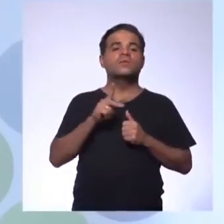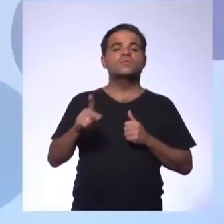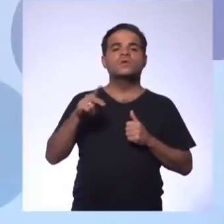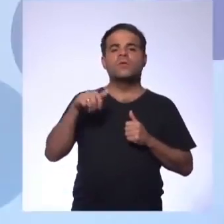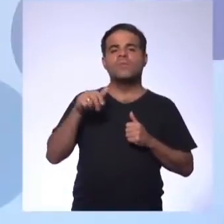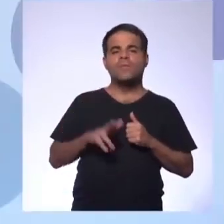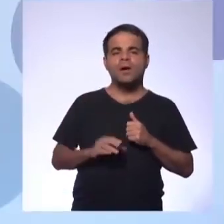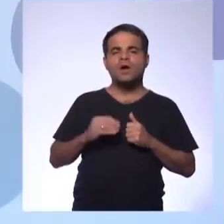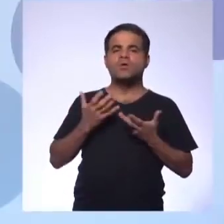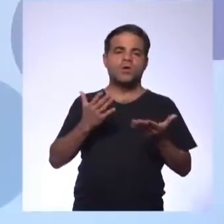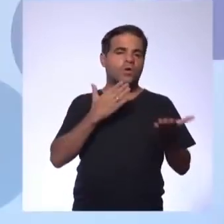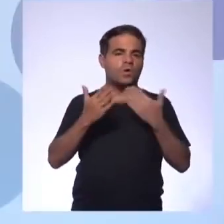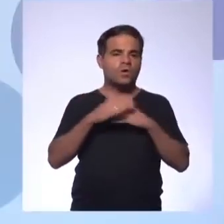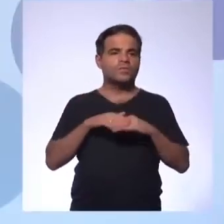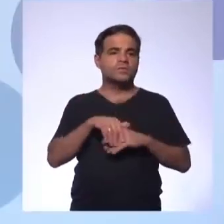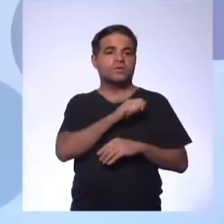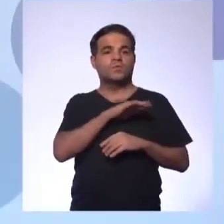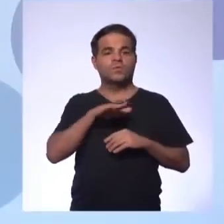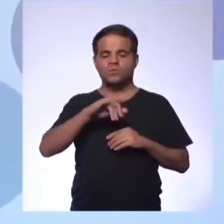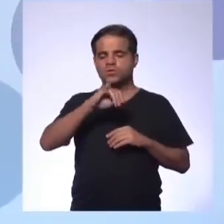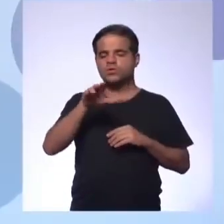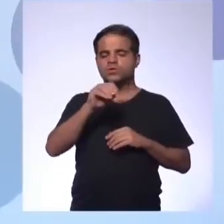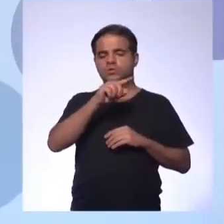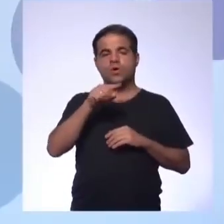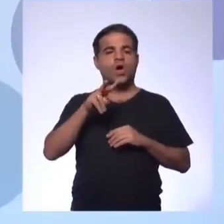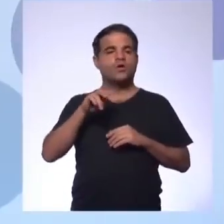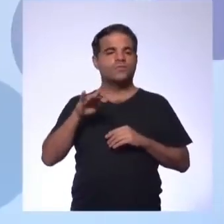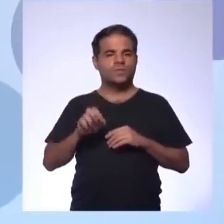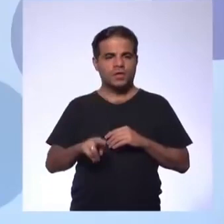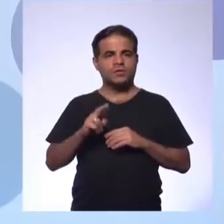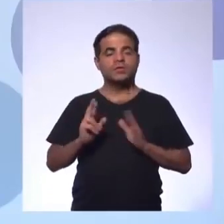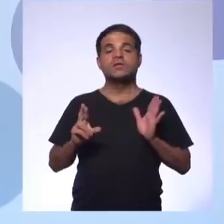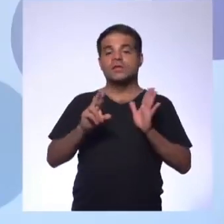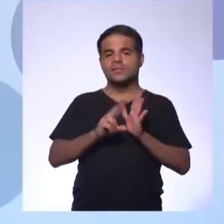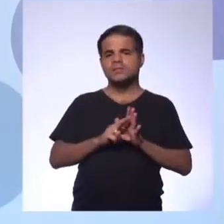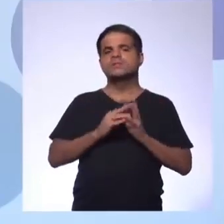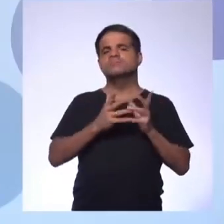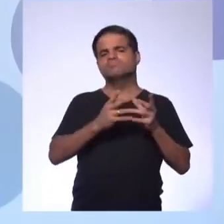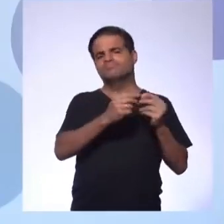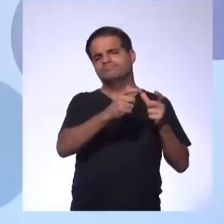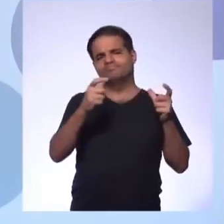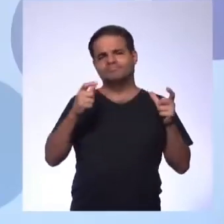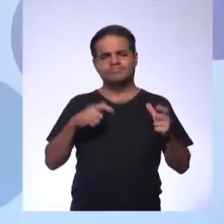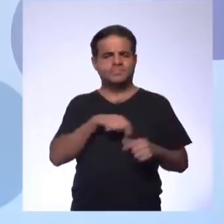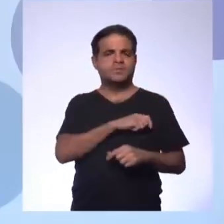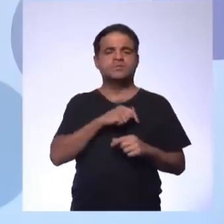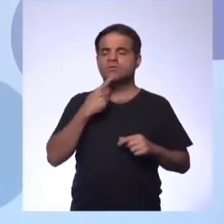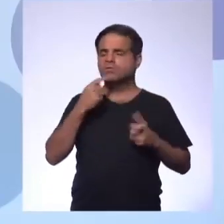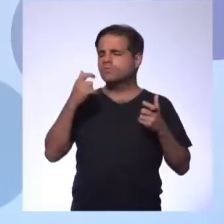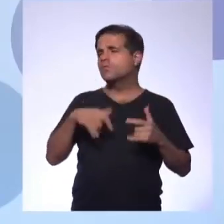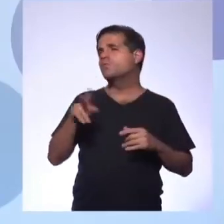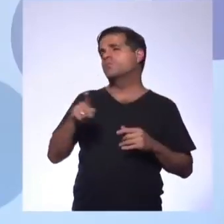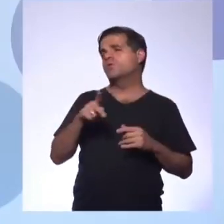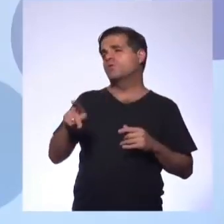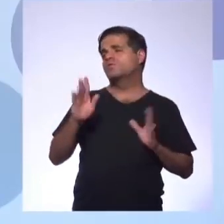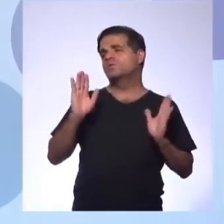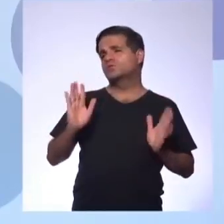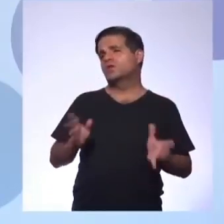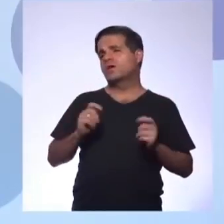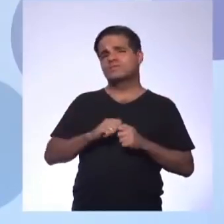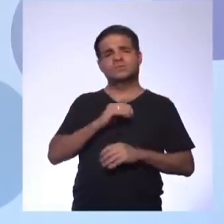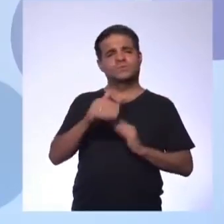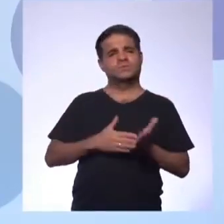só conversar com um aluno aqui, que é o João Vitor. Acredito que ele está representando a muitos alunos. Olha o que ele disse. Prof, eu já fiz todos